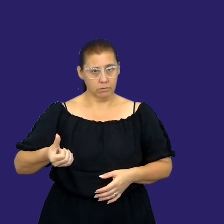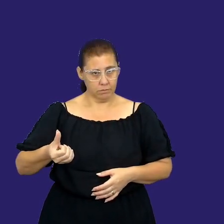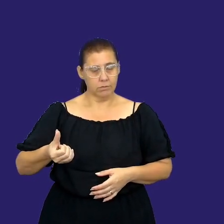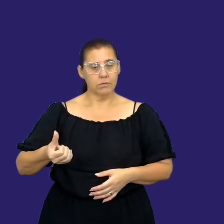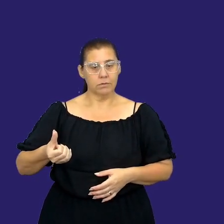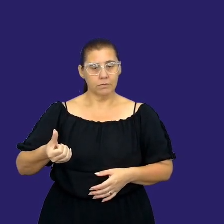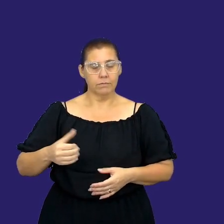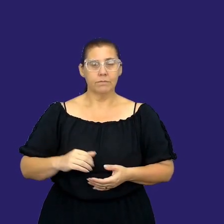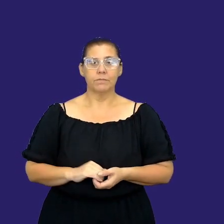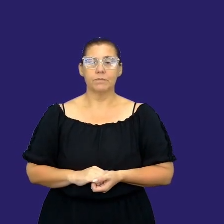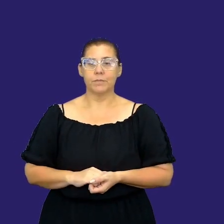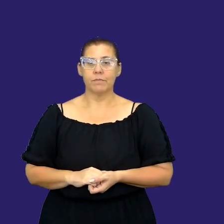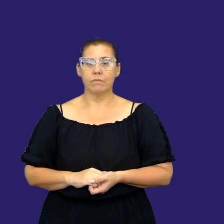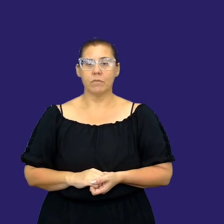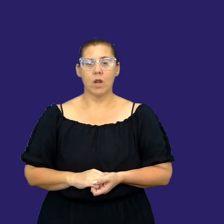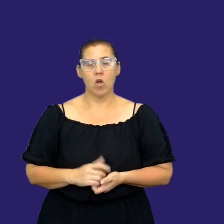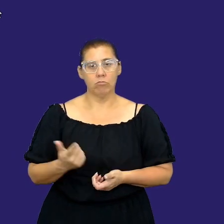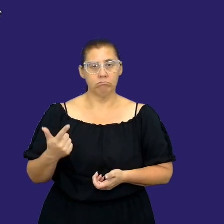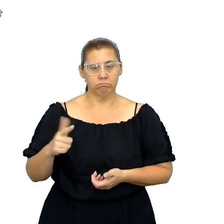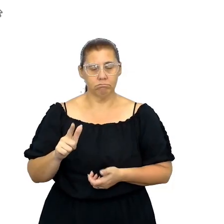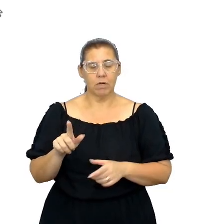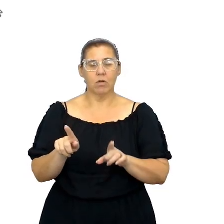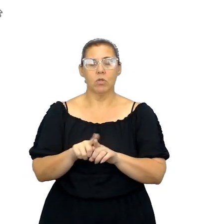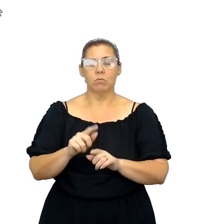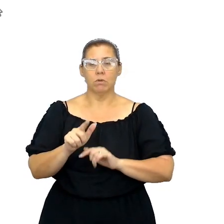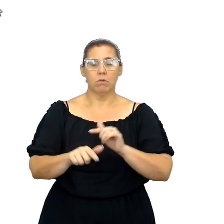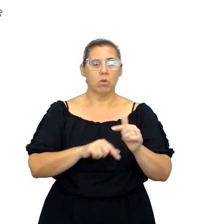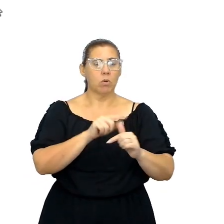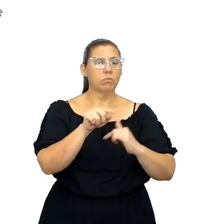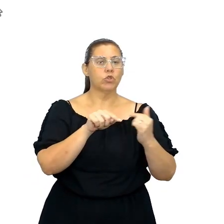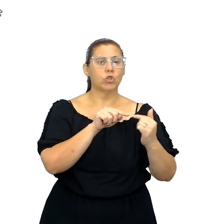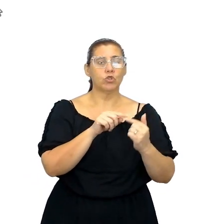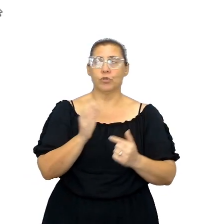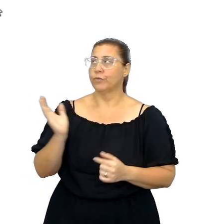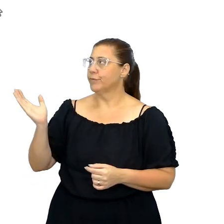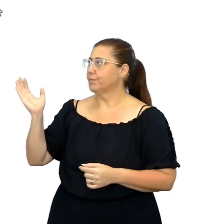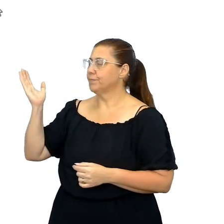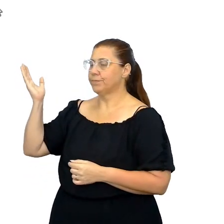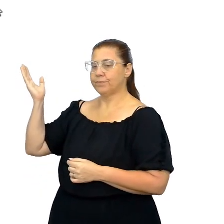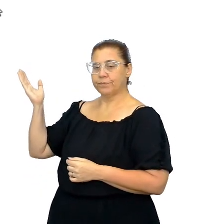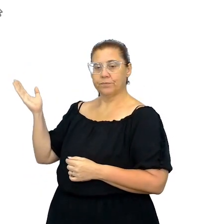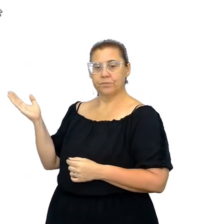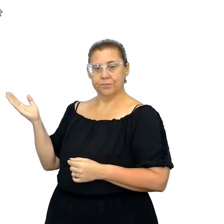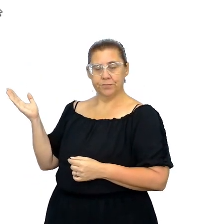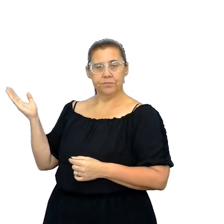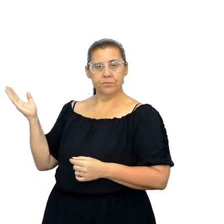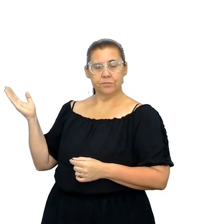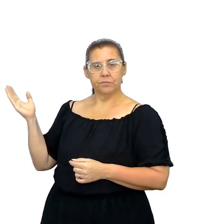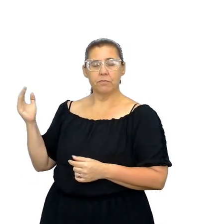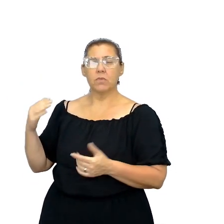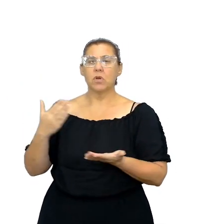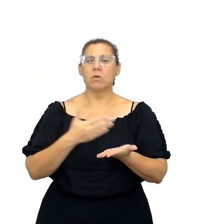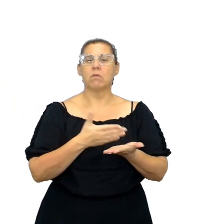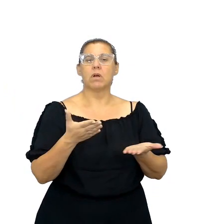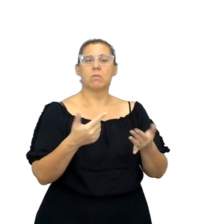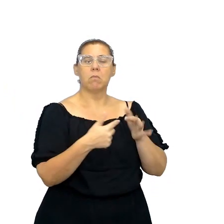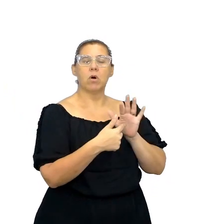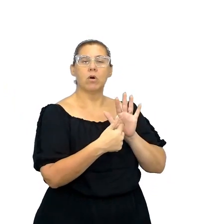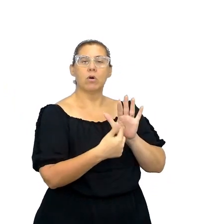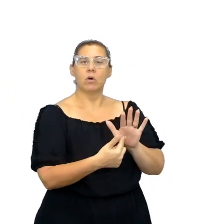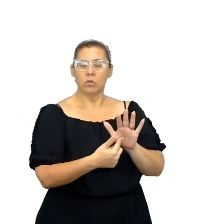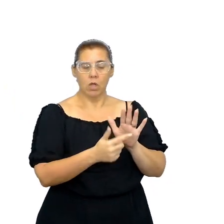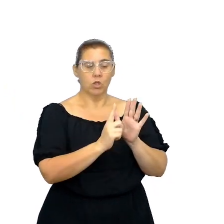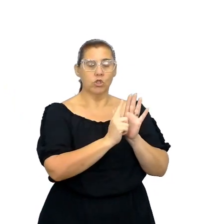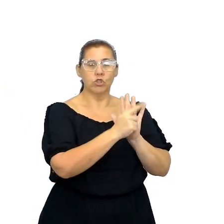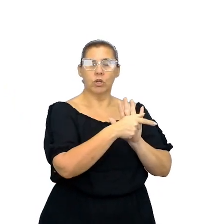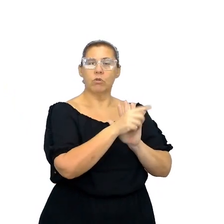E aqui adiante nós vamos trabalhar os objetivos, né? O objetivo agora inicial é apresentar os